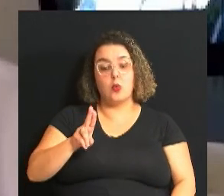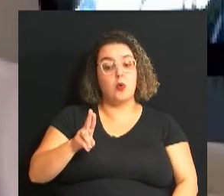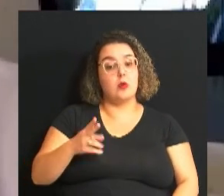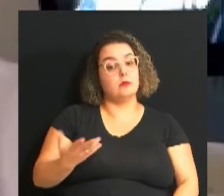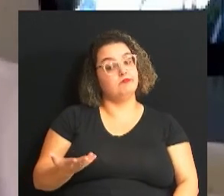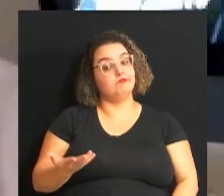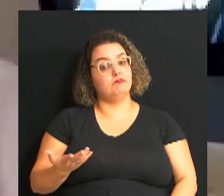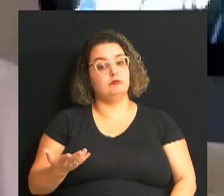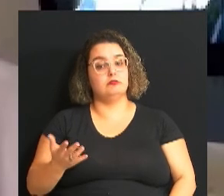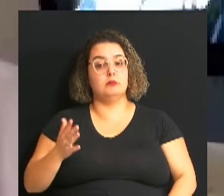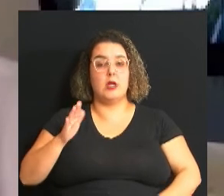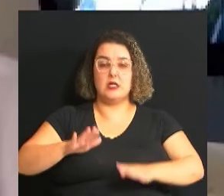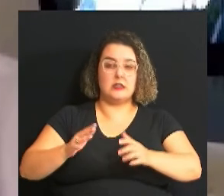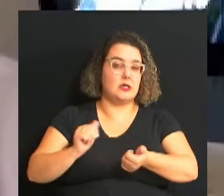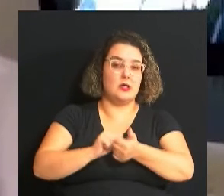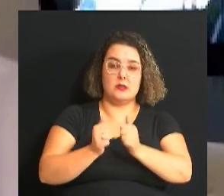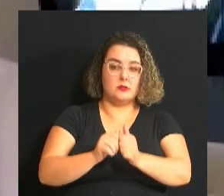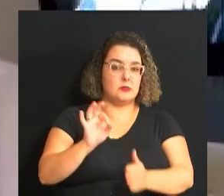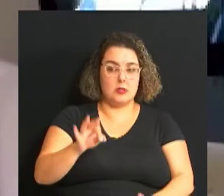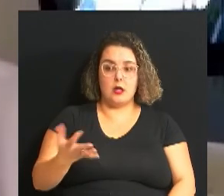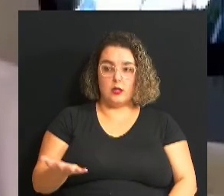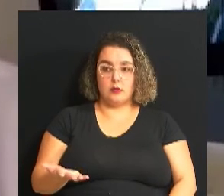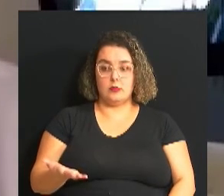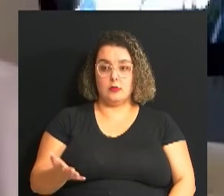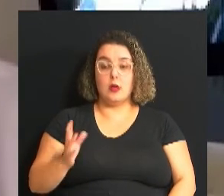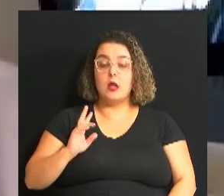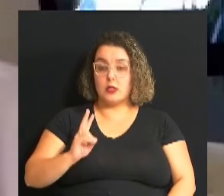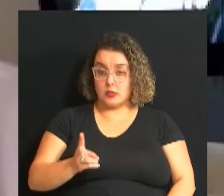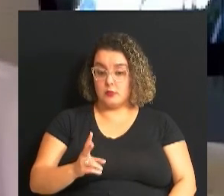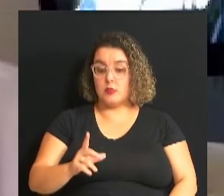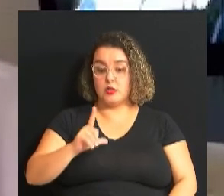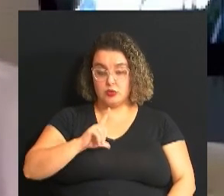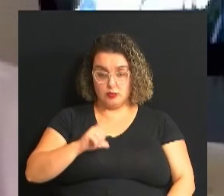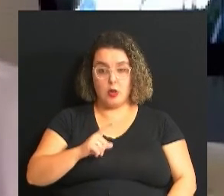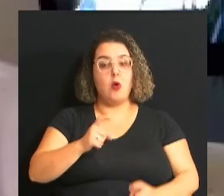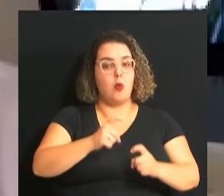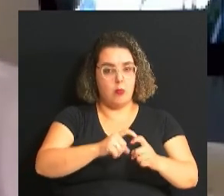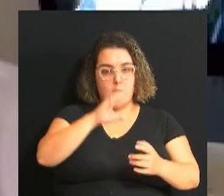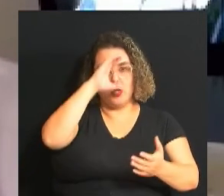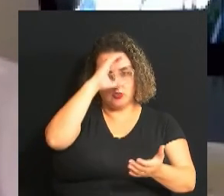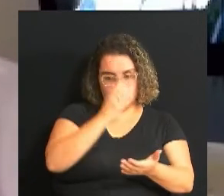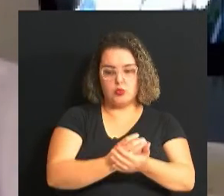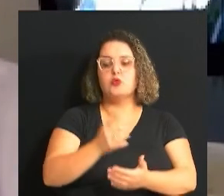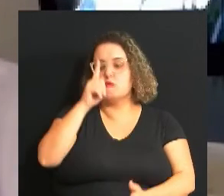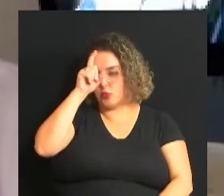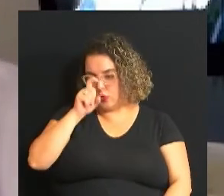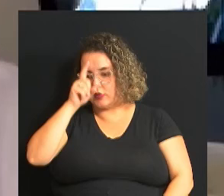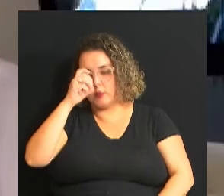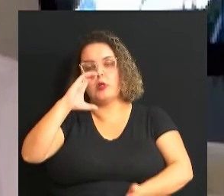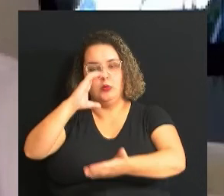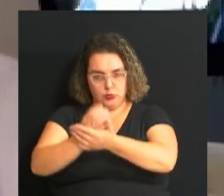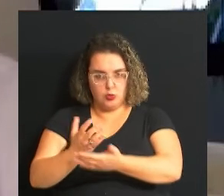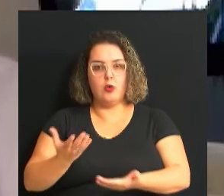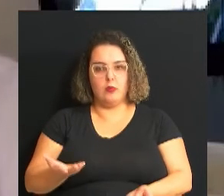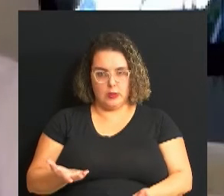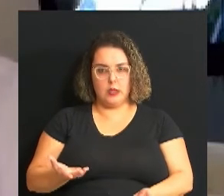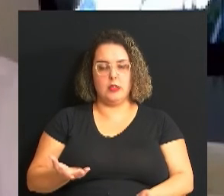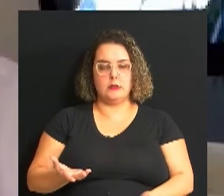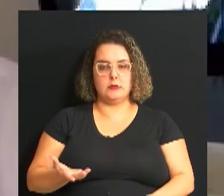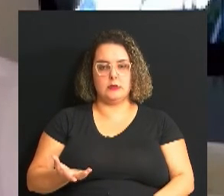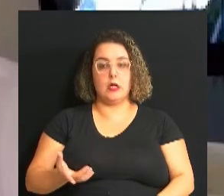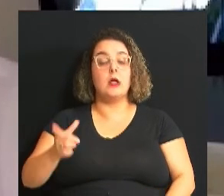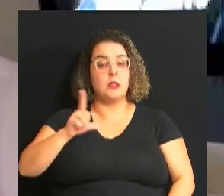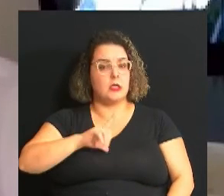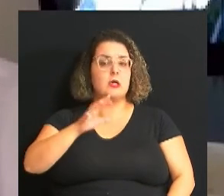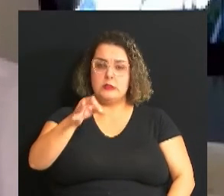sejam inadequadas. Uma vez que você tiver com o seu médico e com o seu hospital de confiança, tenha